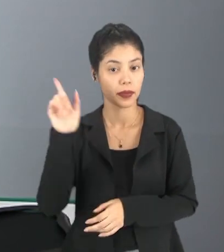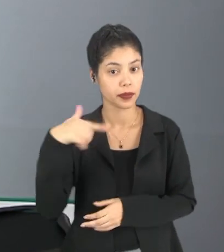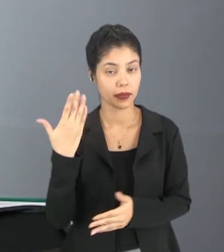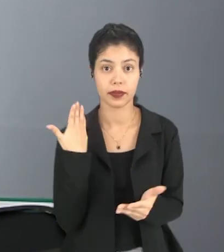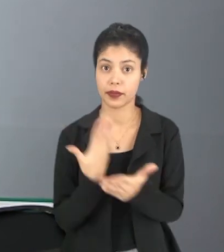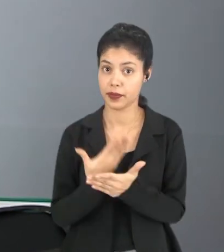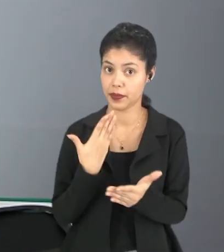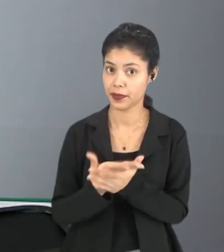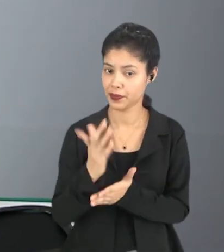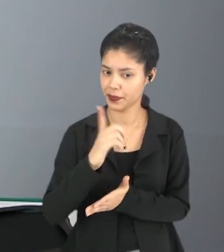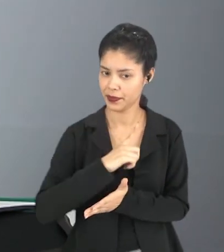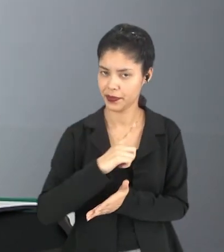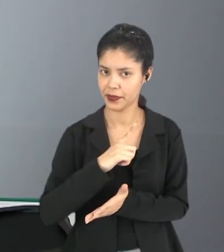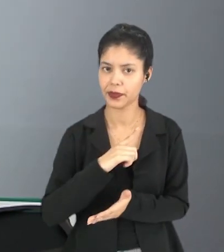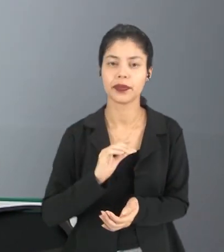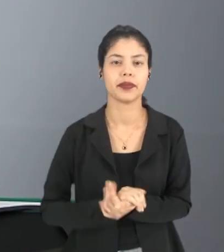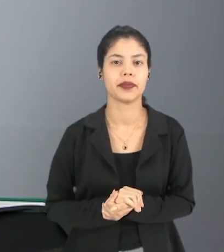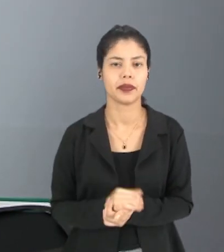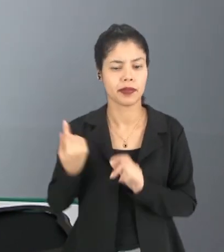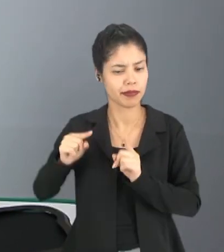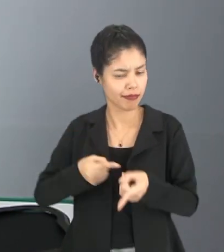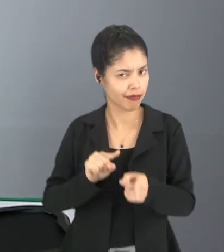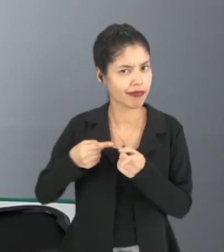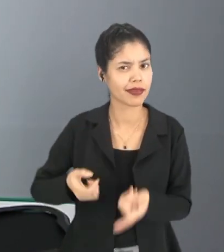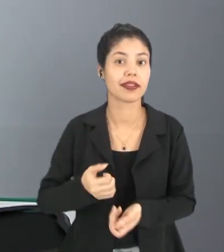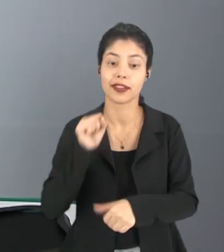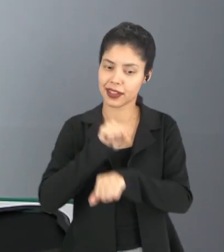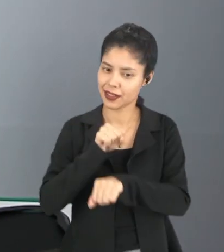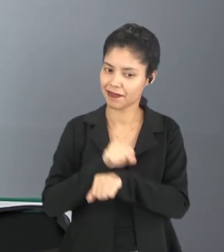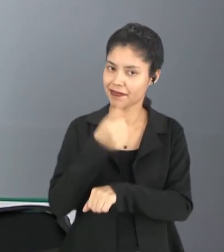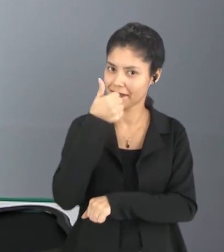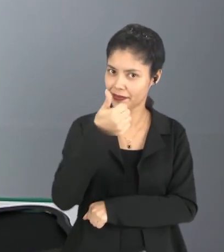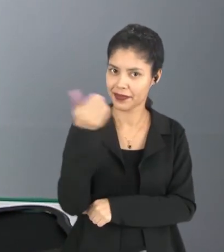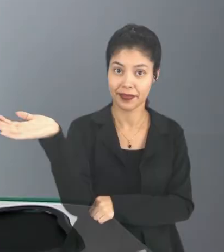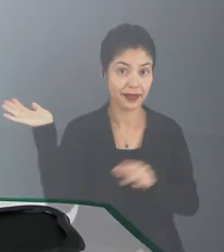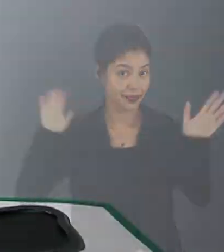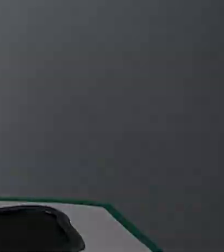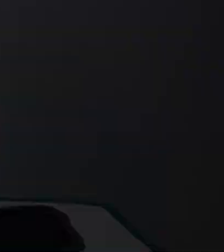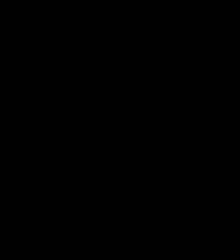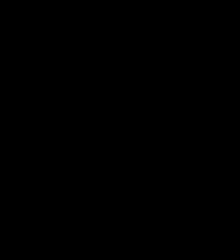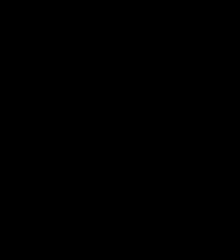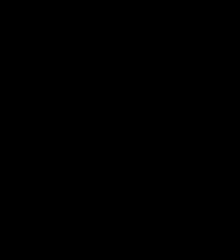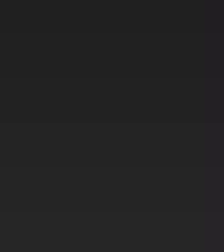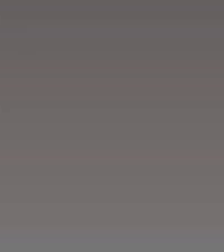Na próxima aula temos desafios. Te espero, hein? Tchau!